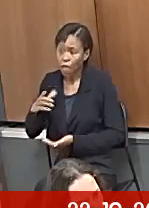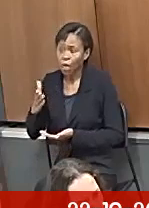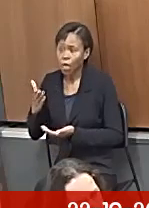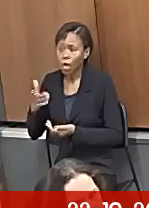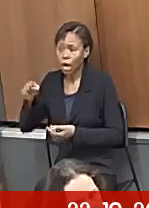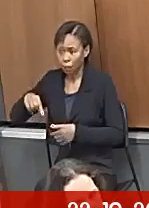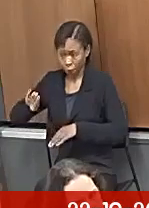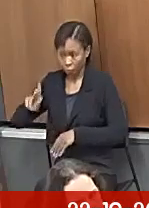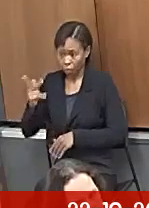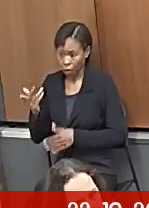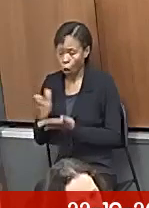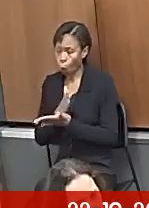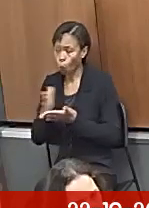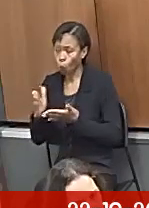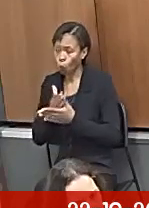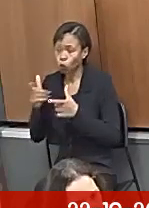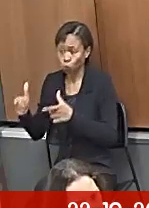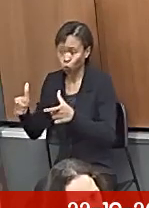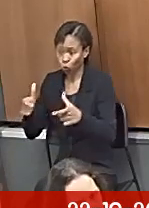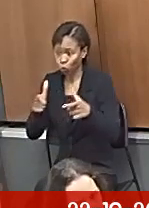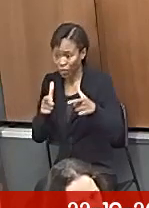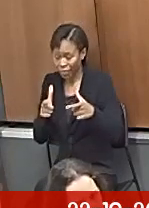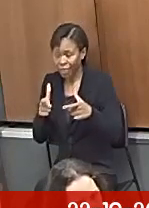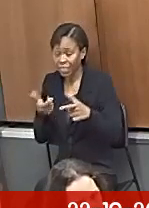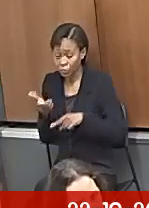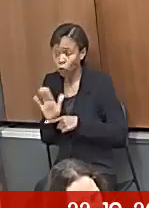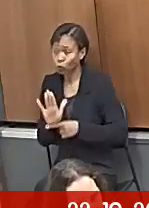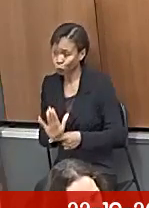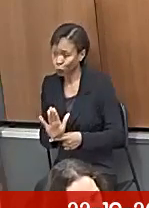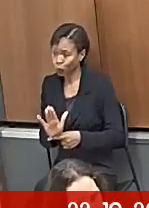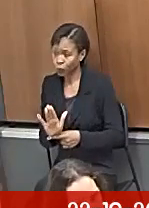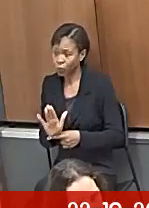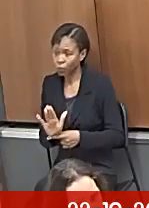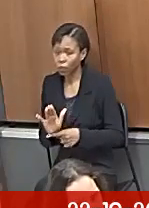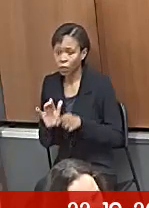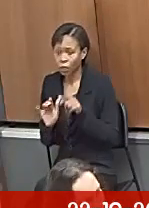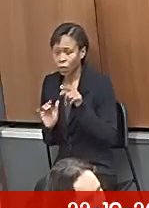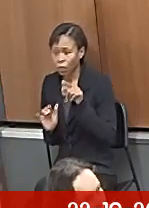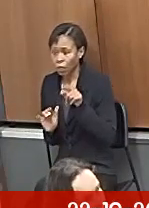aqui em Belo Horizonte que fazem esse serviço. É a sala de recurso